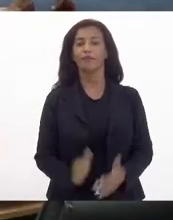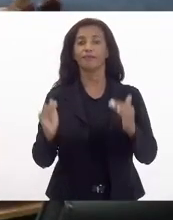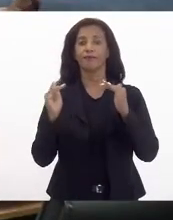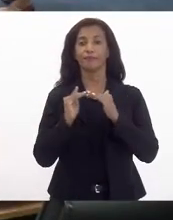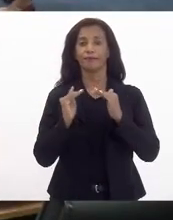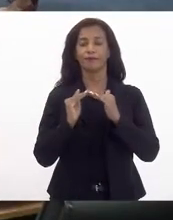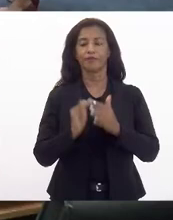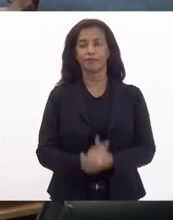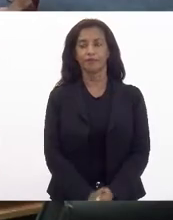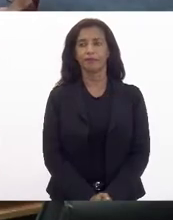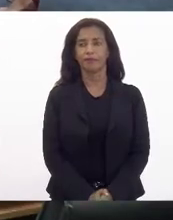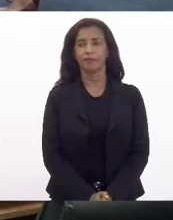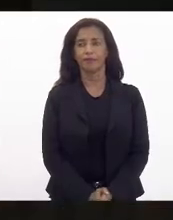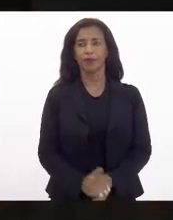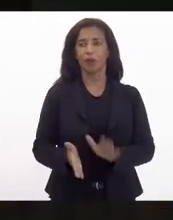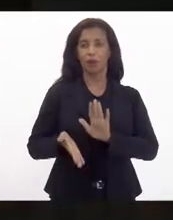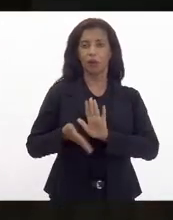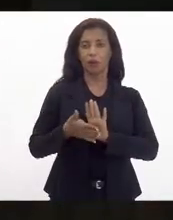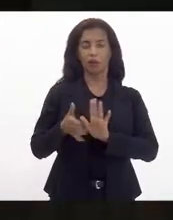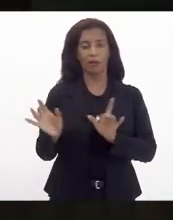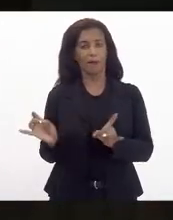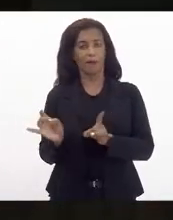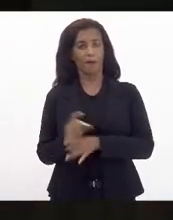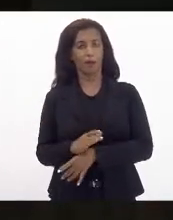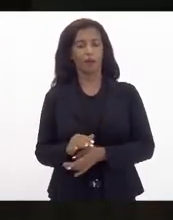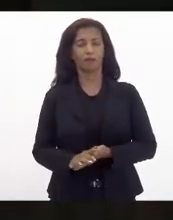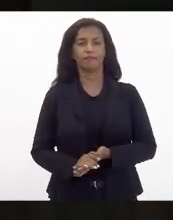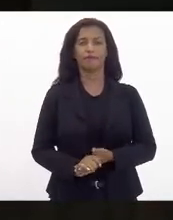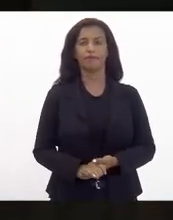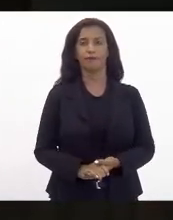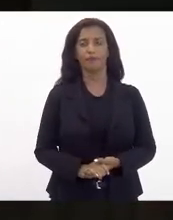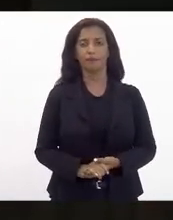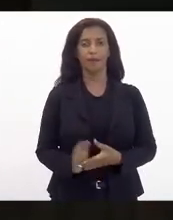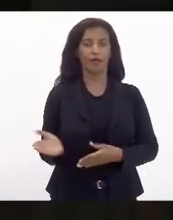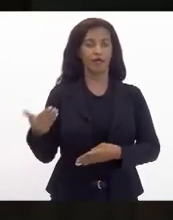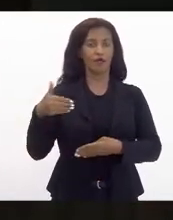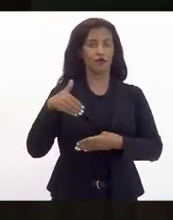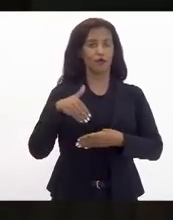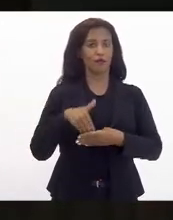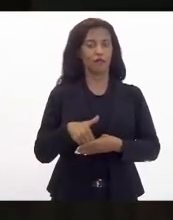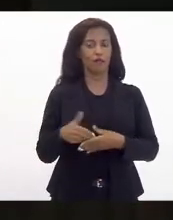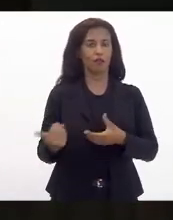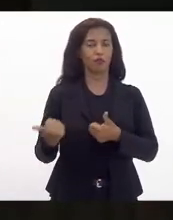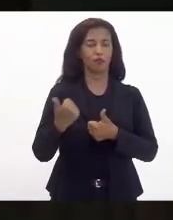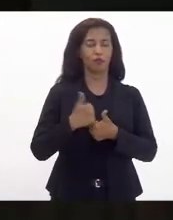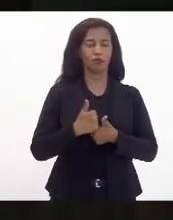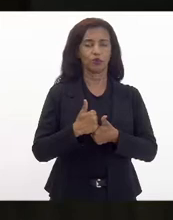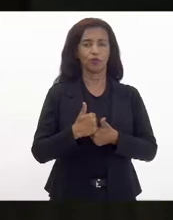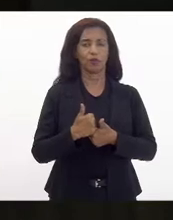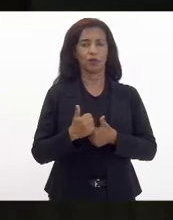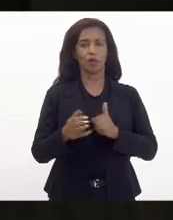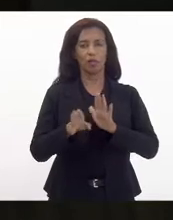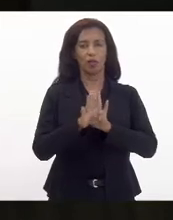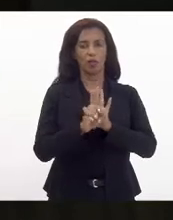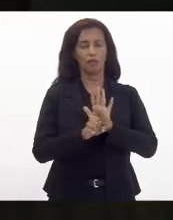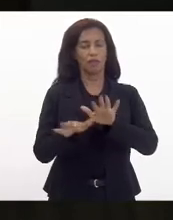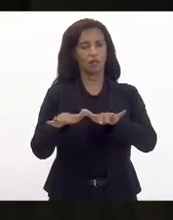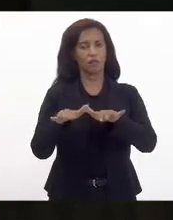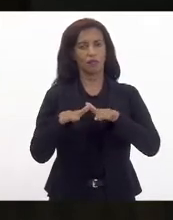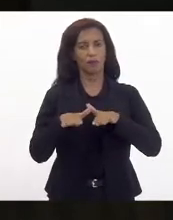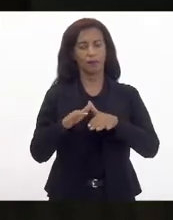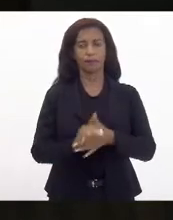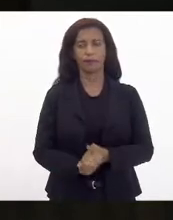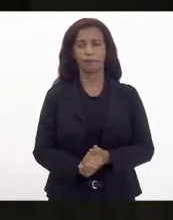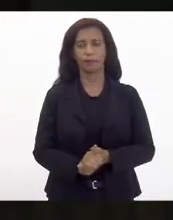favoráveis com os pareceres emitidos em votação o substitutivo as emendas de